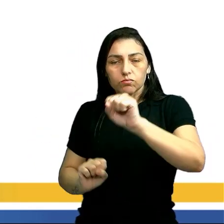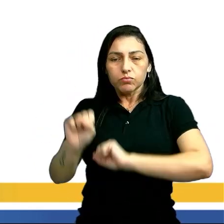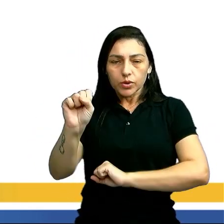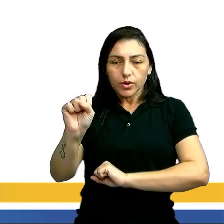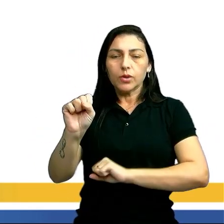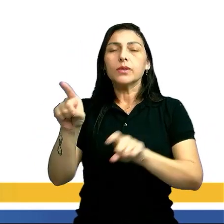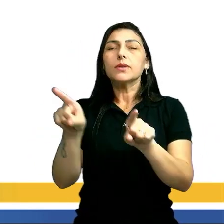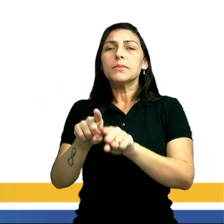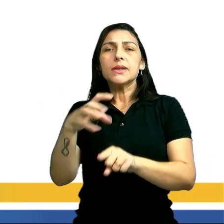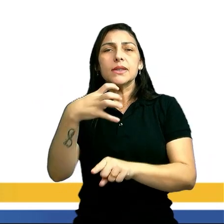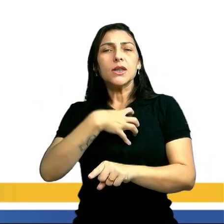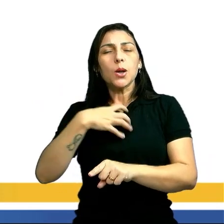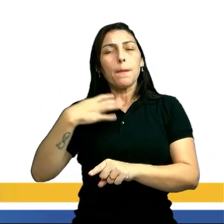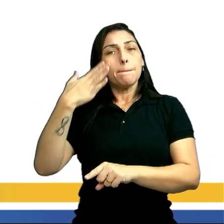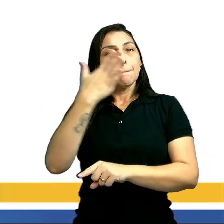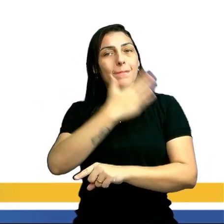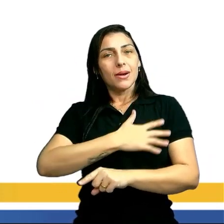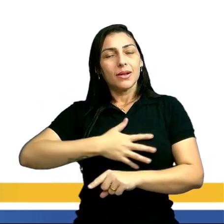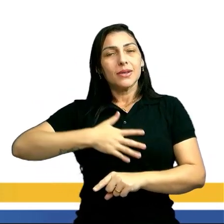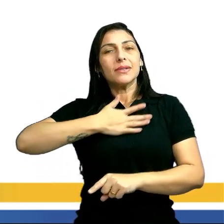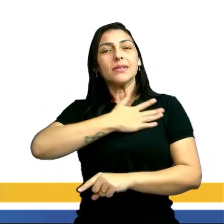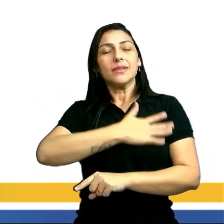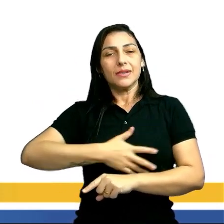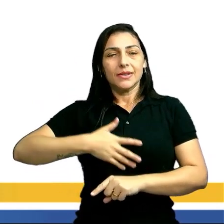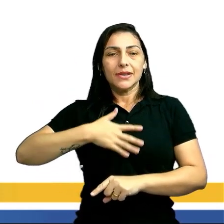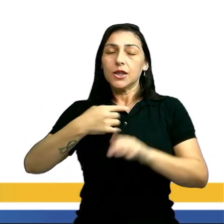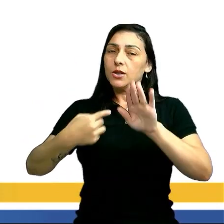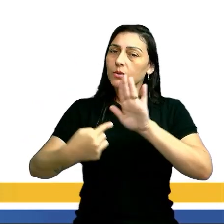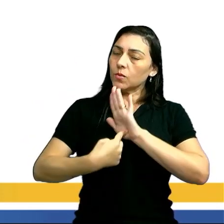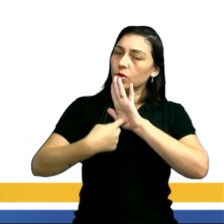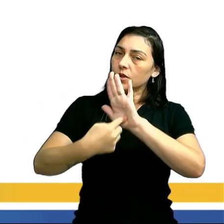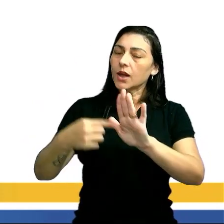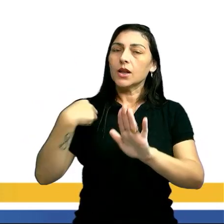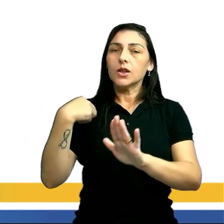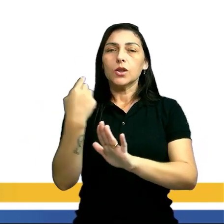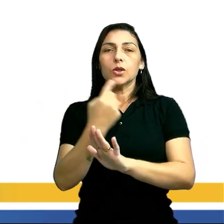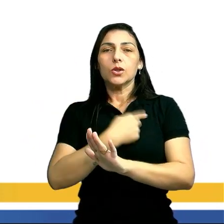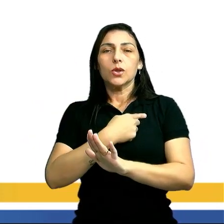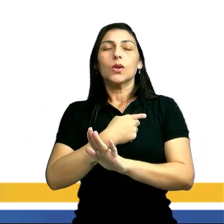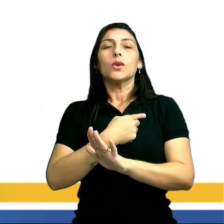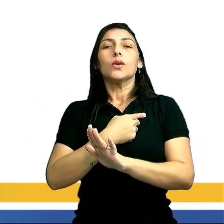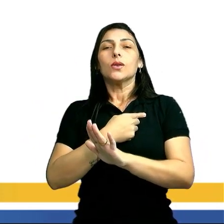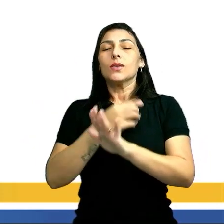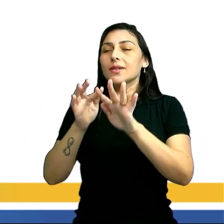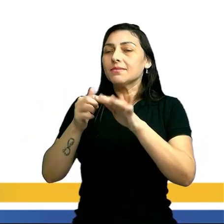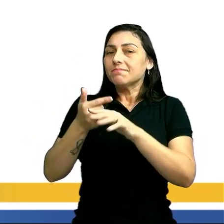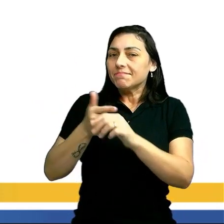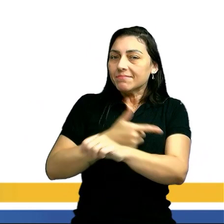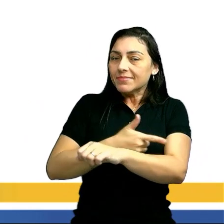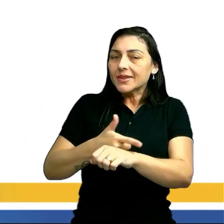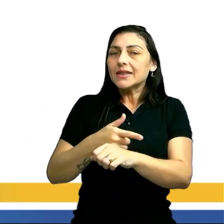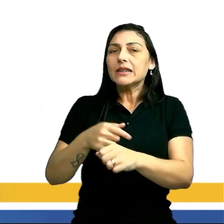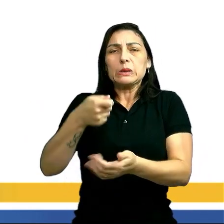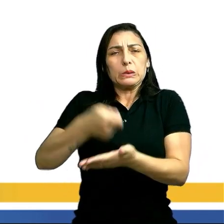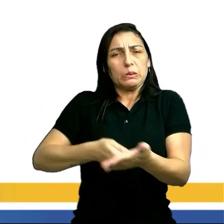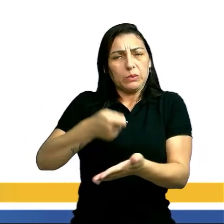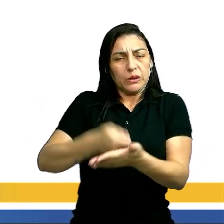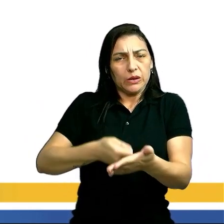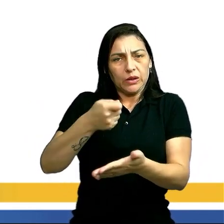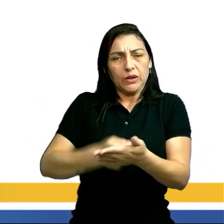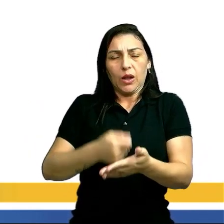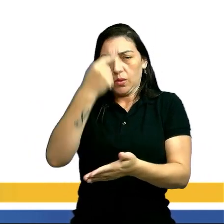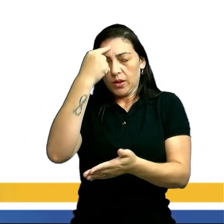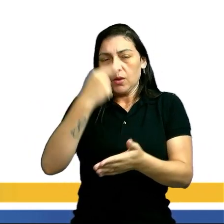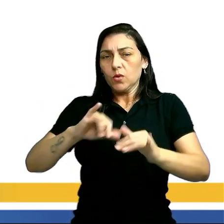dor, sentimos prazer e demonstramos a nossa simpatia, em vez de censurar o retrato